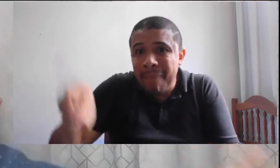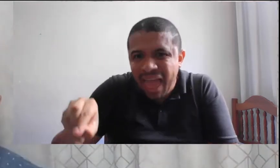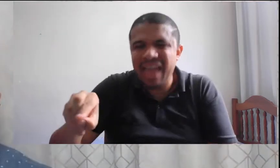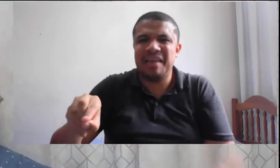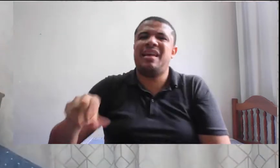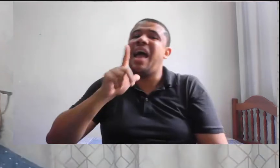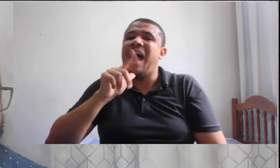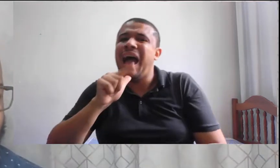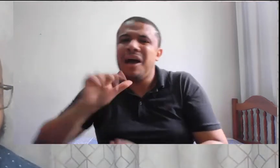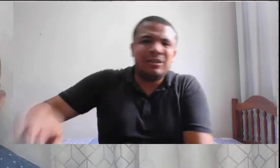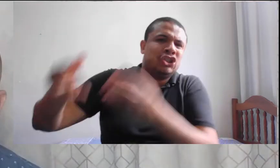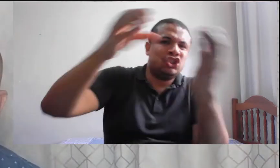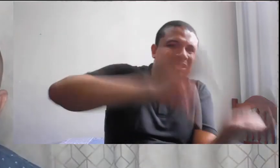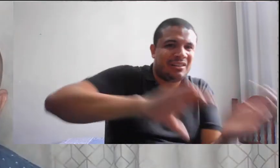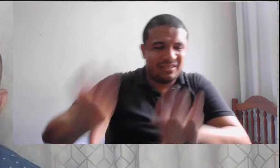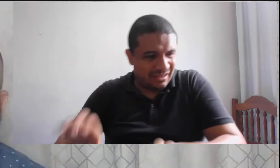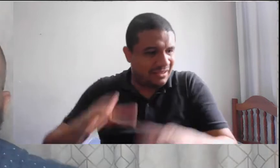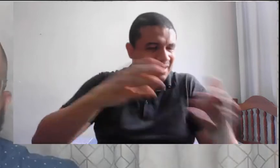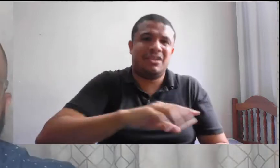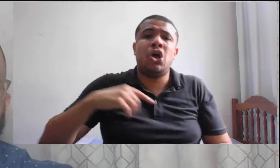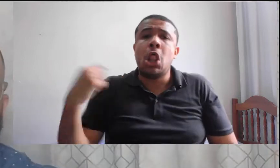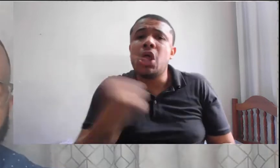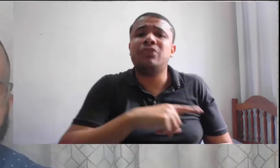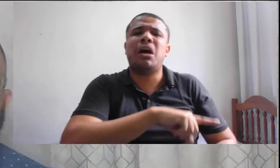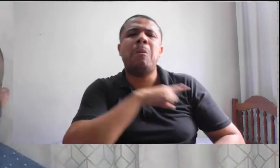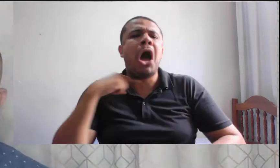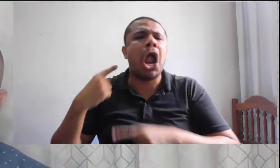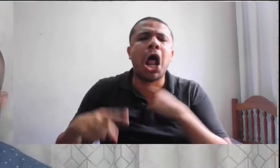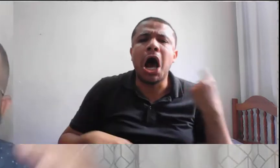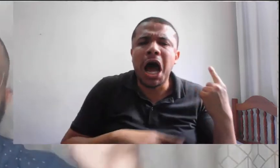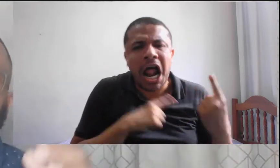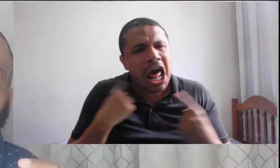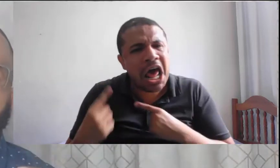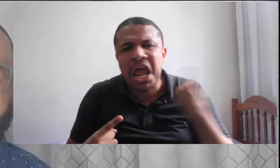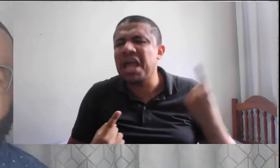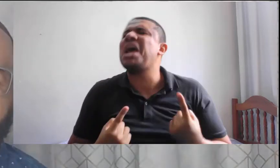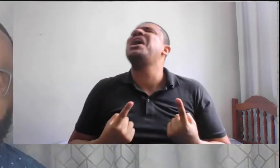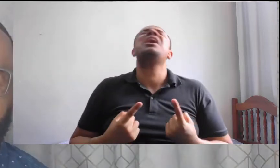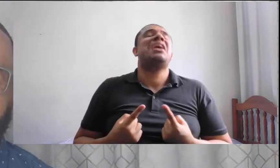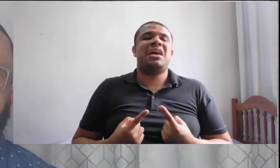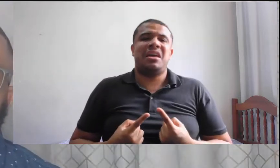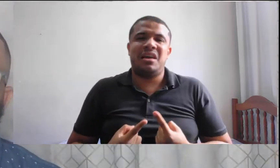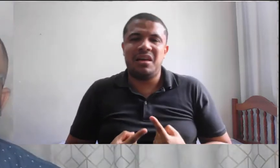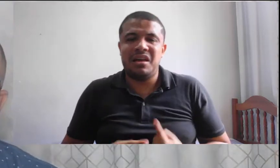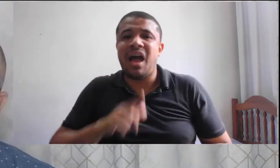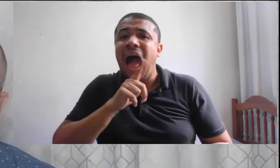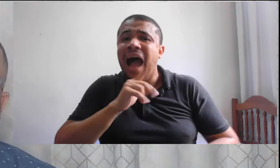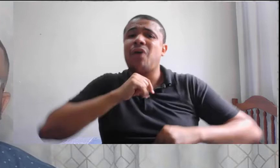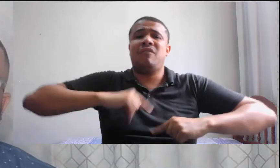Precisamos tirar a água do barco. Nós vamos morrer. De certo pereceremos.